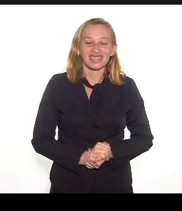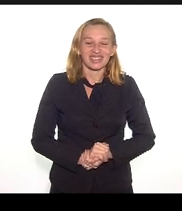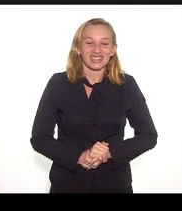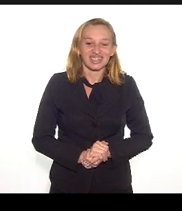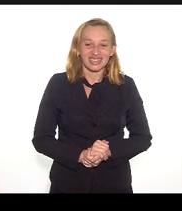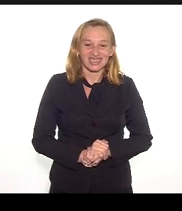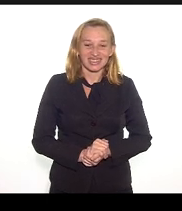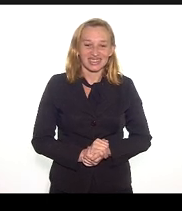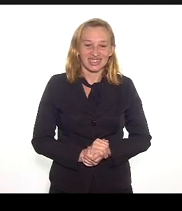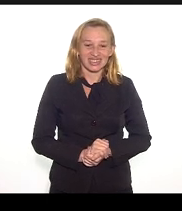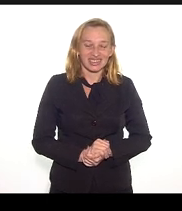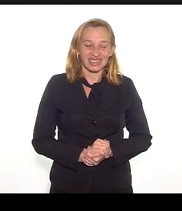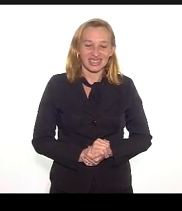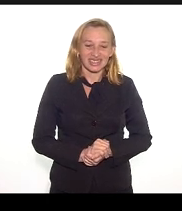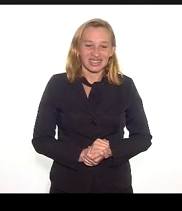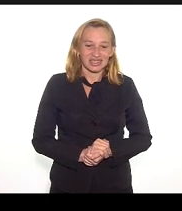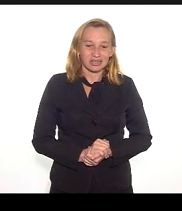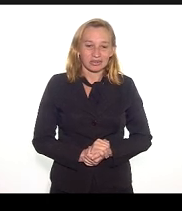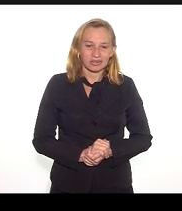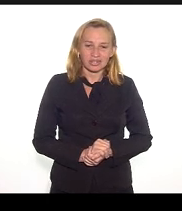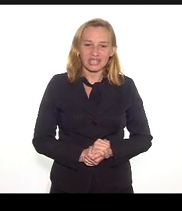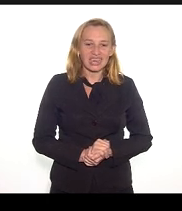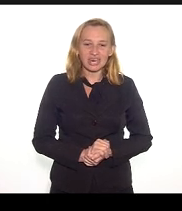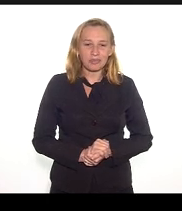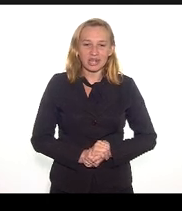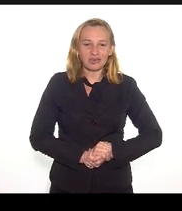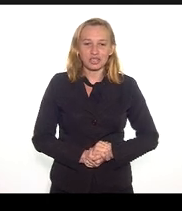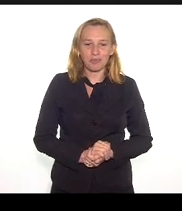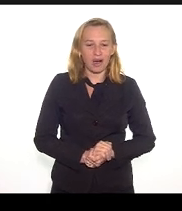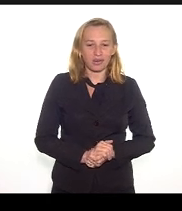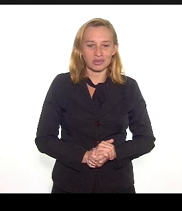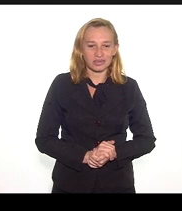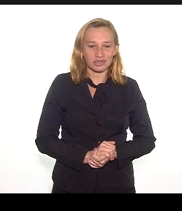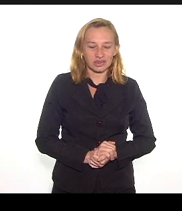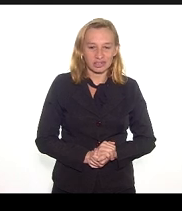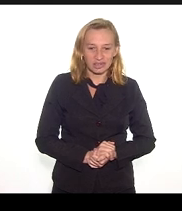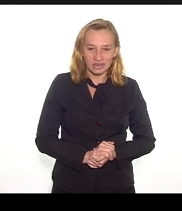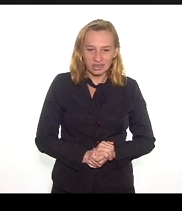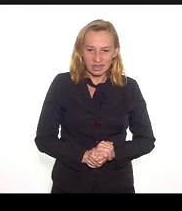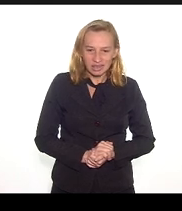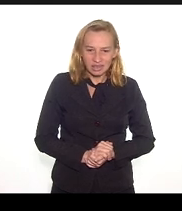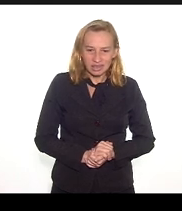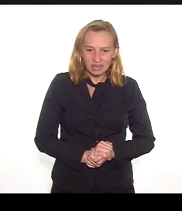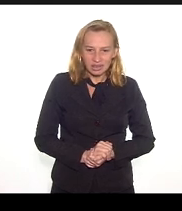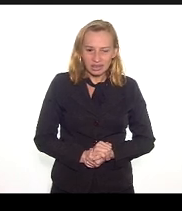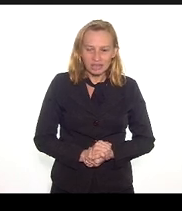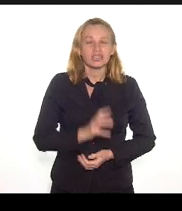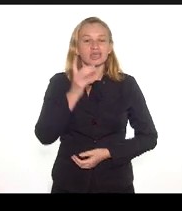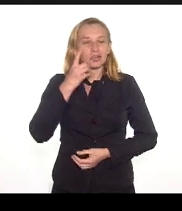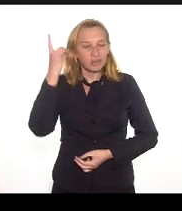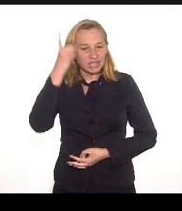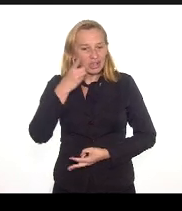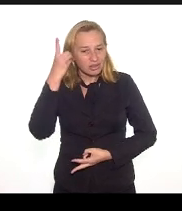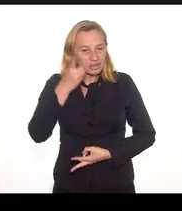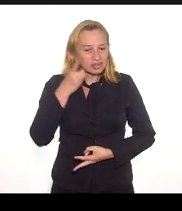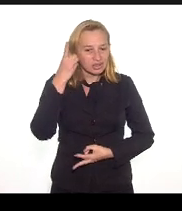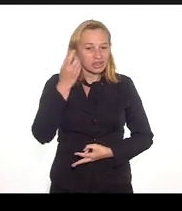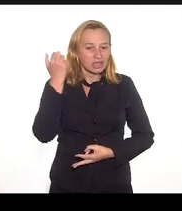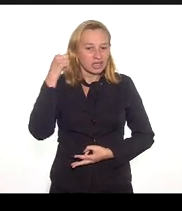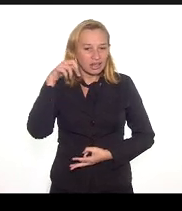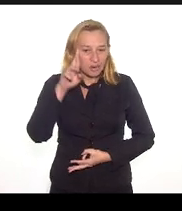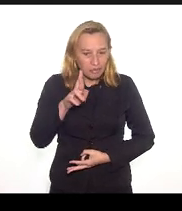oradores inscritos? Acho que quem quiser, Tia Ju. Tia Ju, eu sei decorar. Luiz Paulo, Eliomar, Rodrigo Amorim e